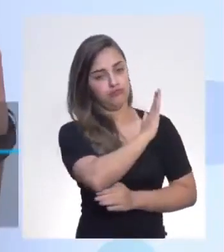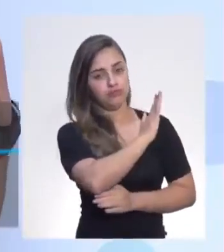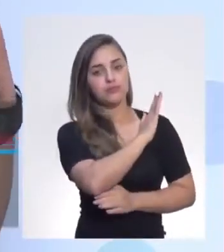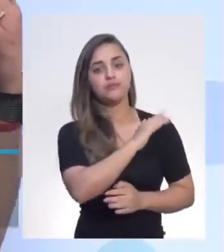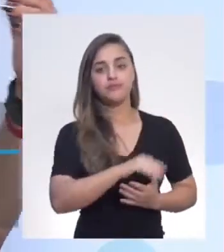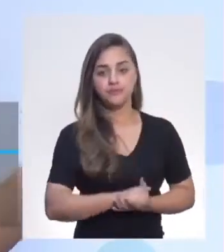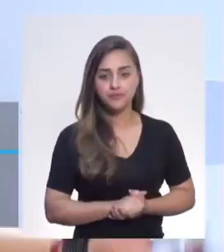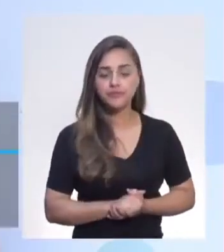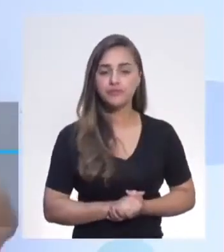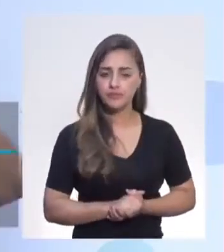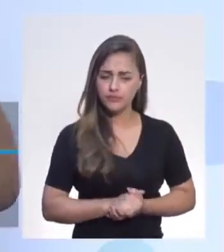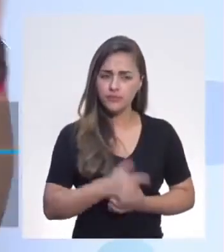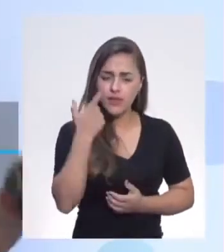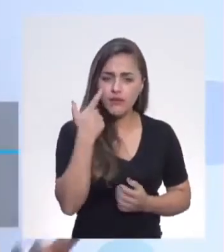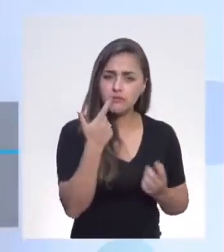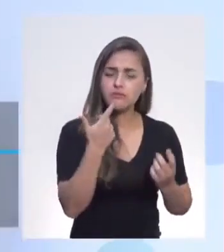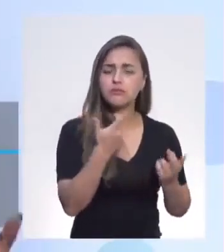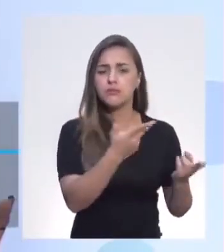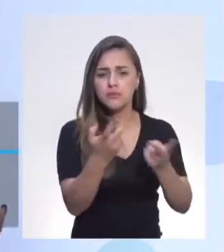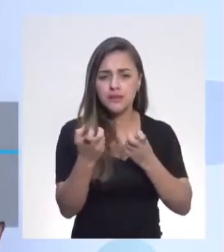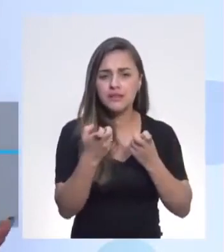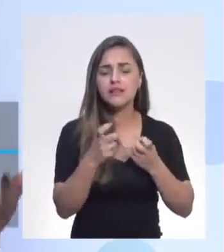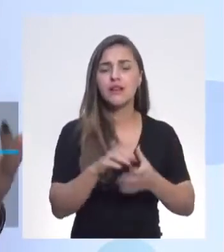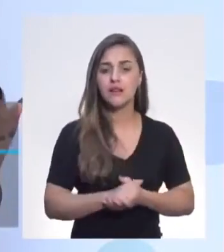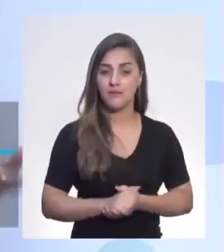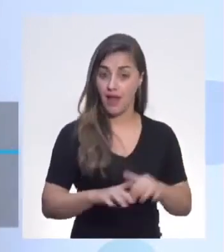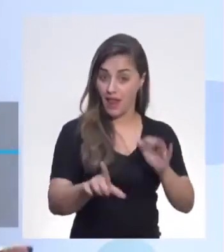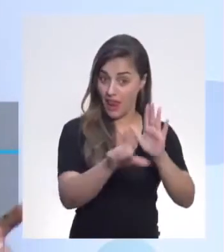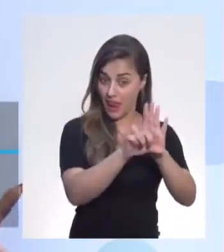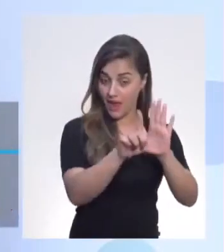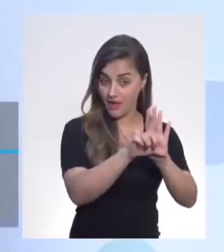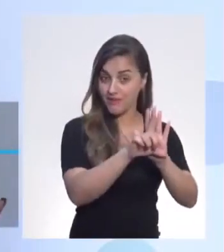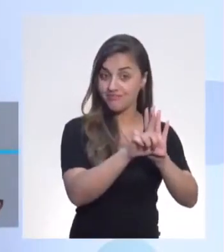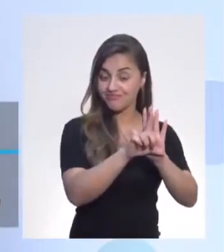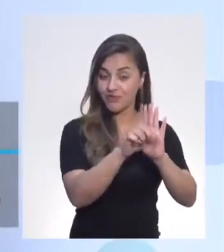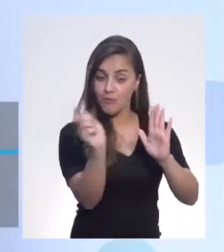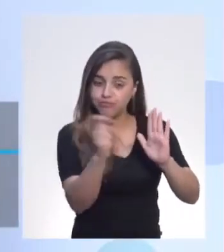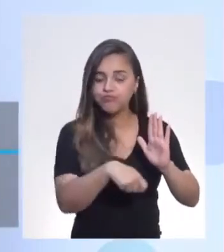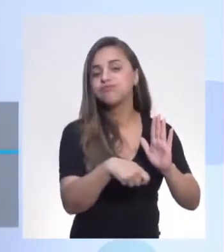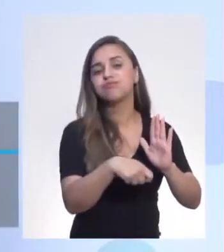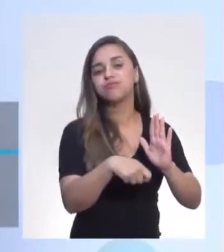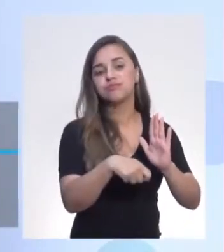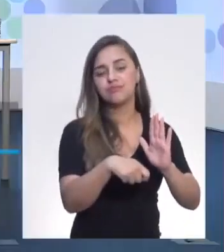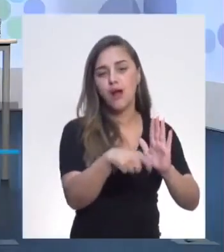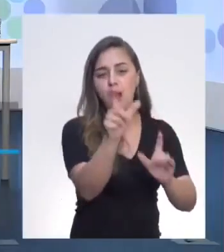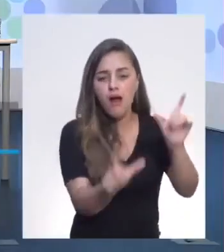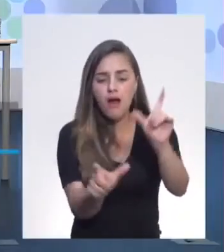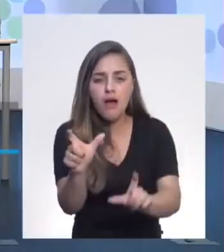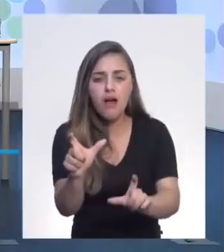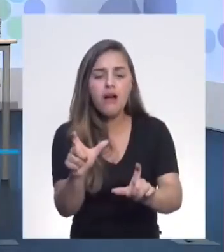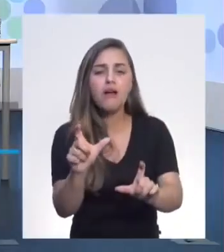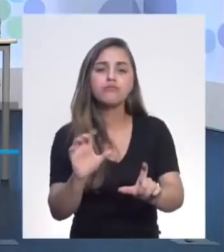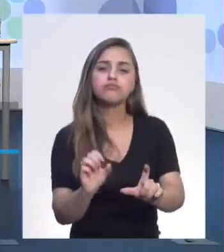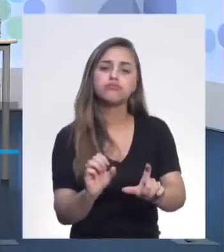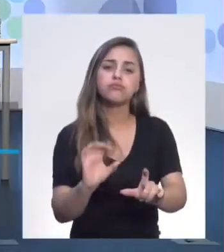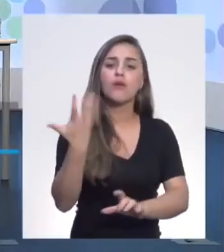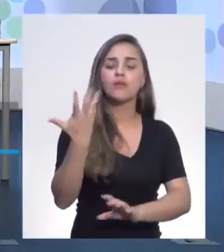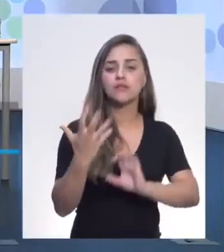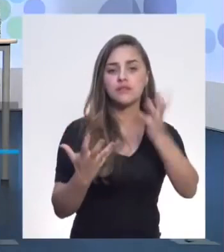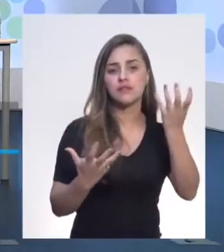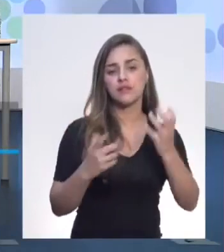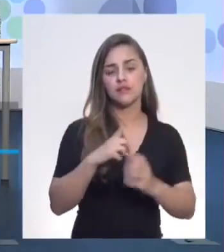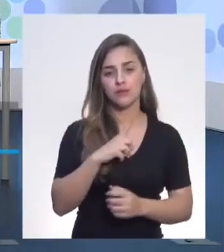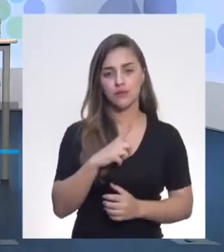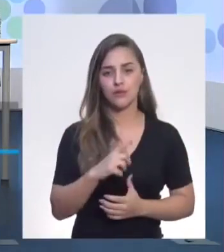aplicada em todos os casos de racismo que a gente vê? E aí? Fabi, nós temos aqui algumas interações. Os alunos